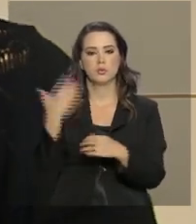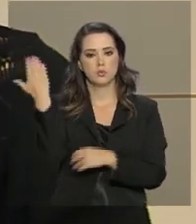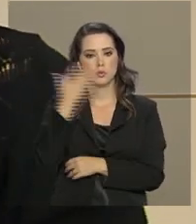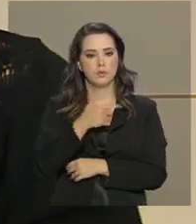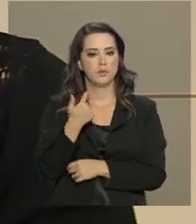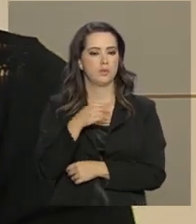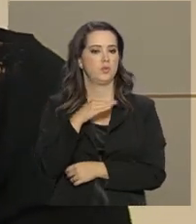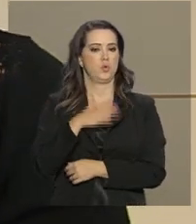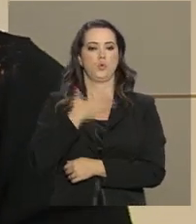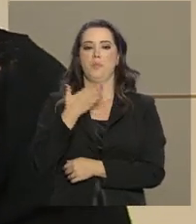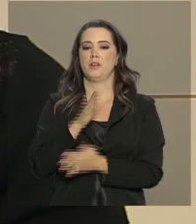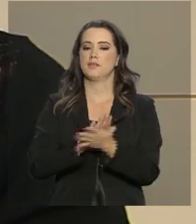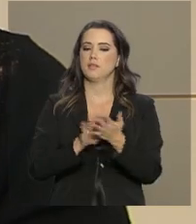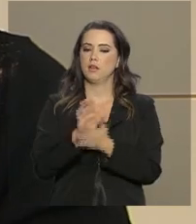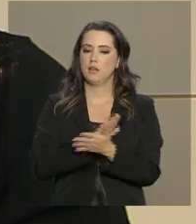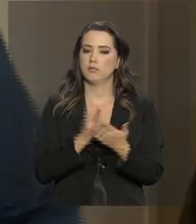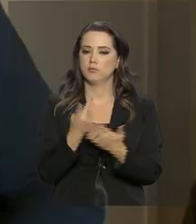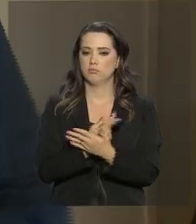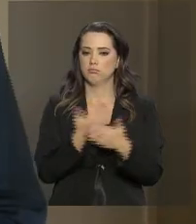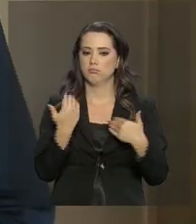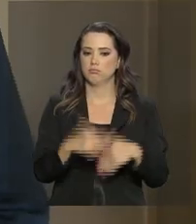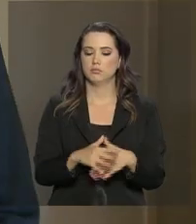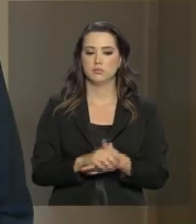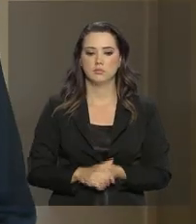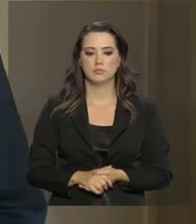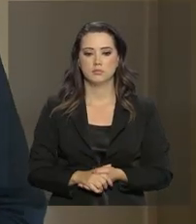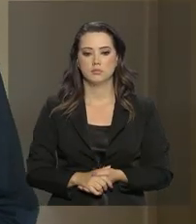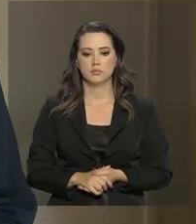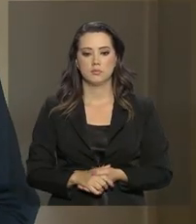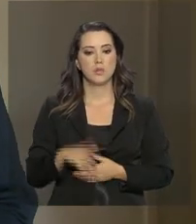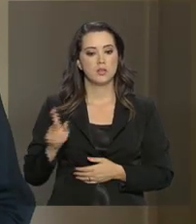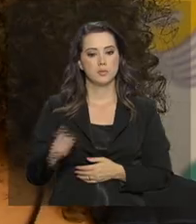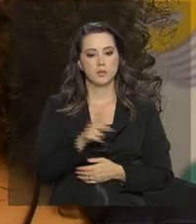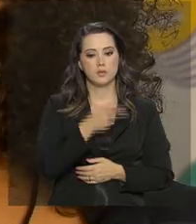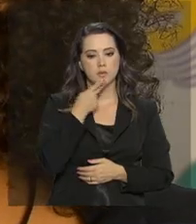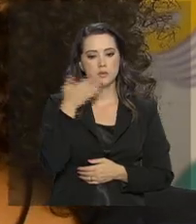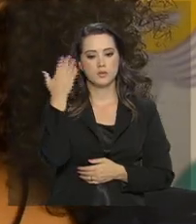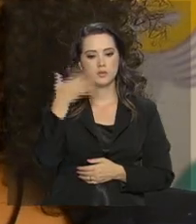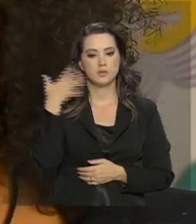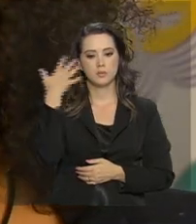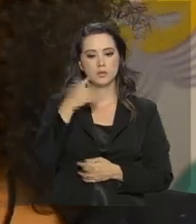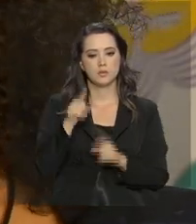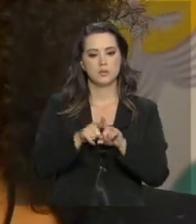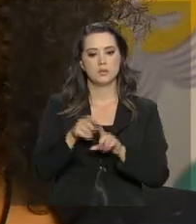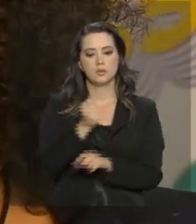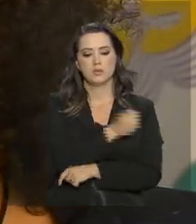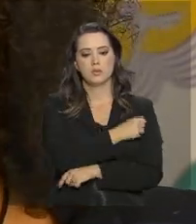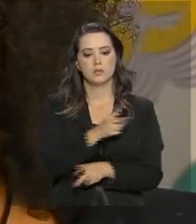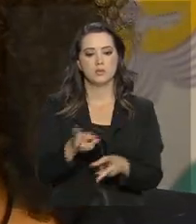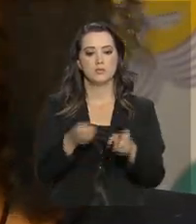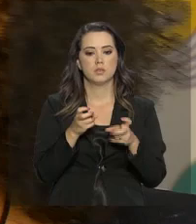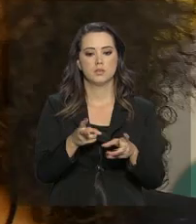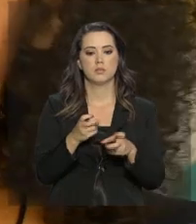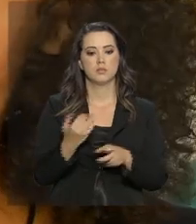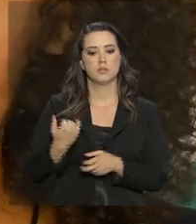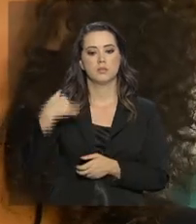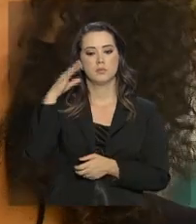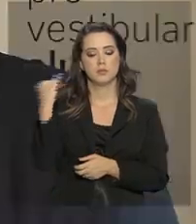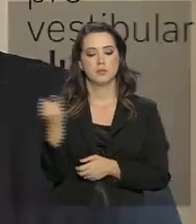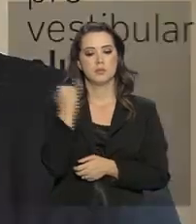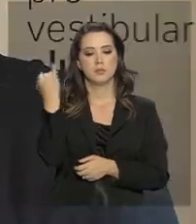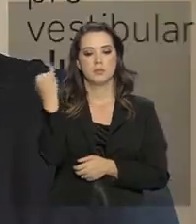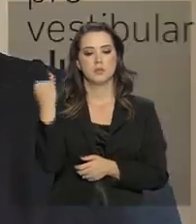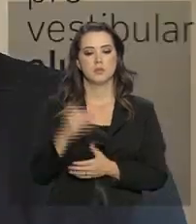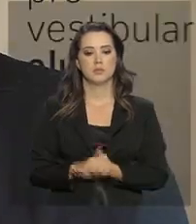nenhuma surpresa no domingo de realização. Para este professor, os alunos estão cada vez mais percebendo a importância do